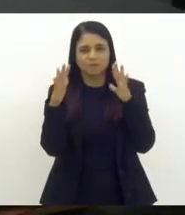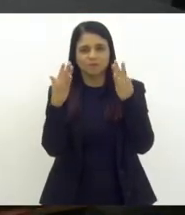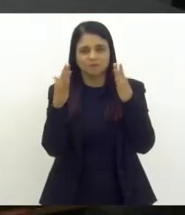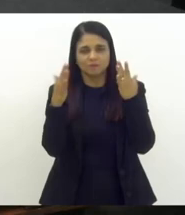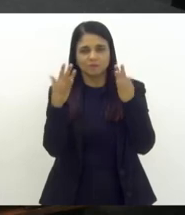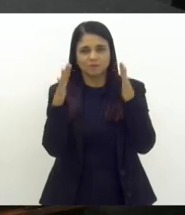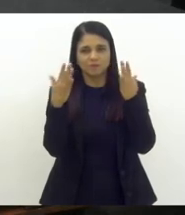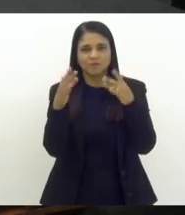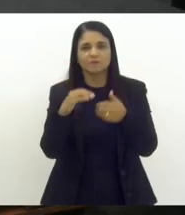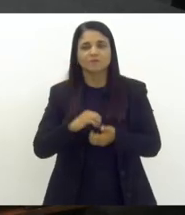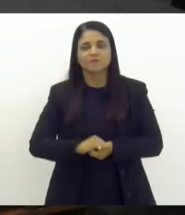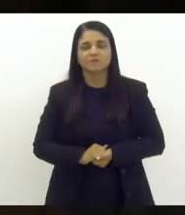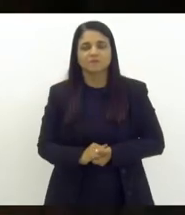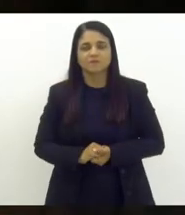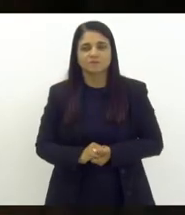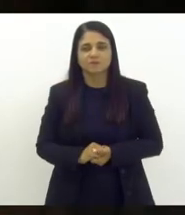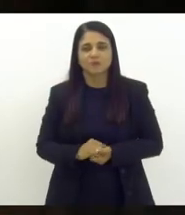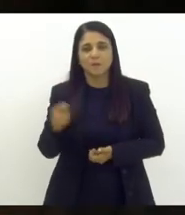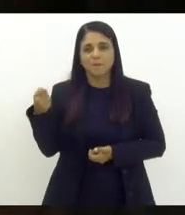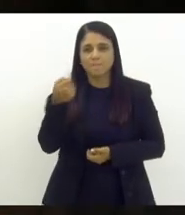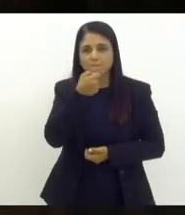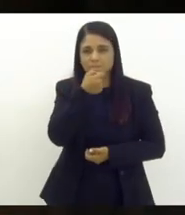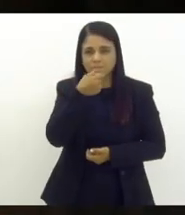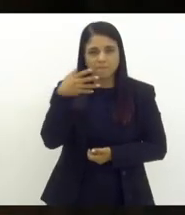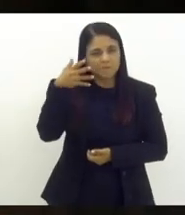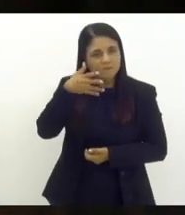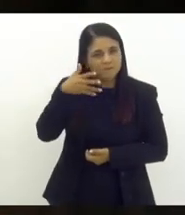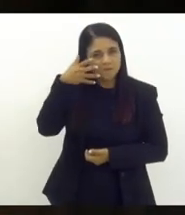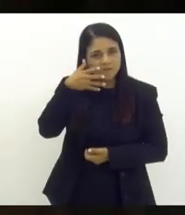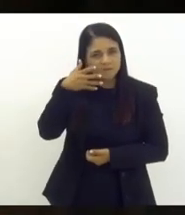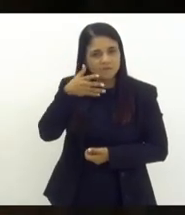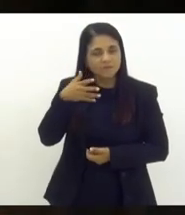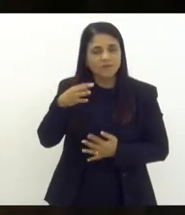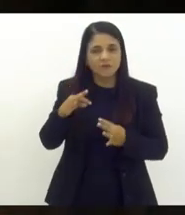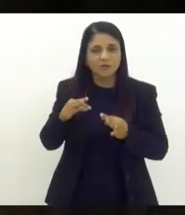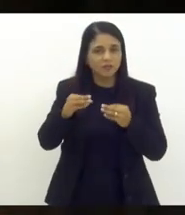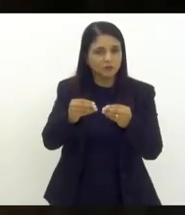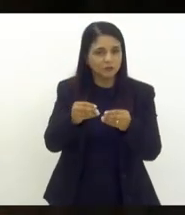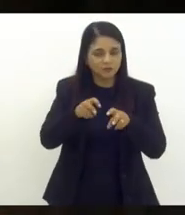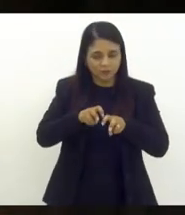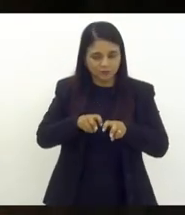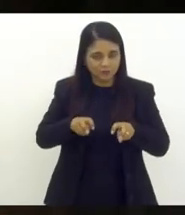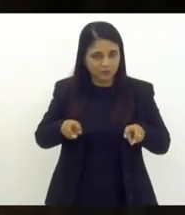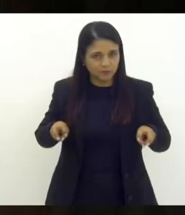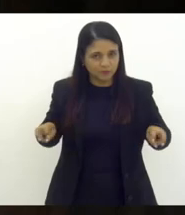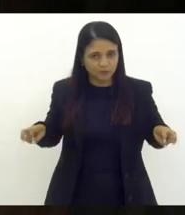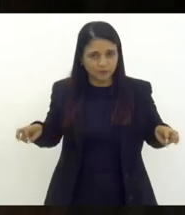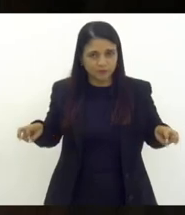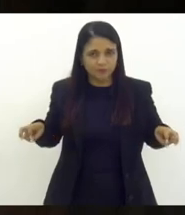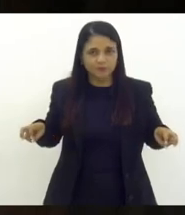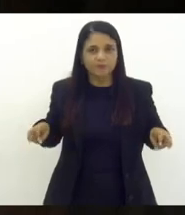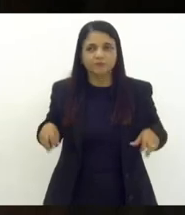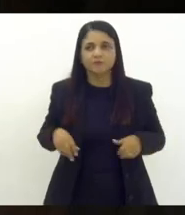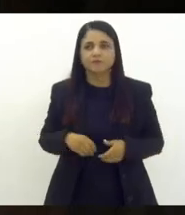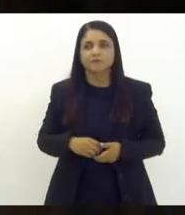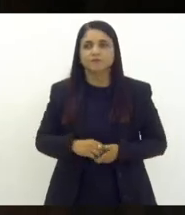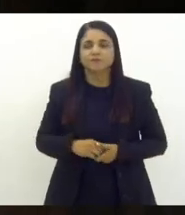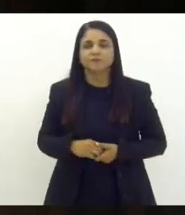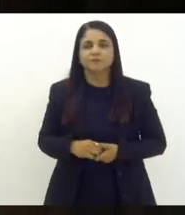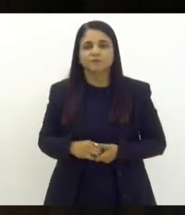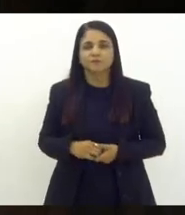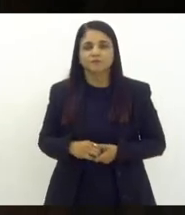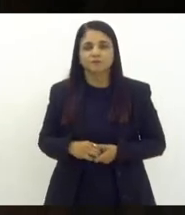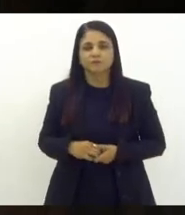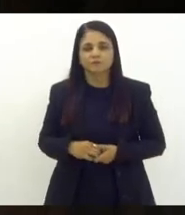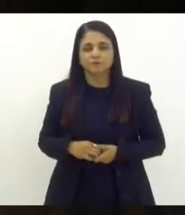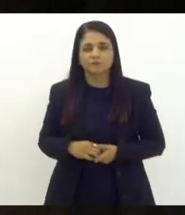Janeiro vou passar a fala para todos que estão aqui compondo a nossa mesa eh